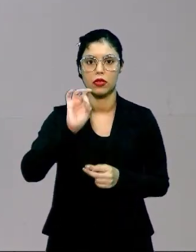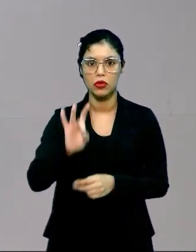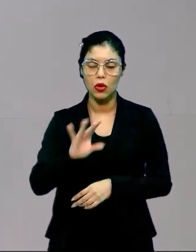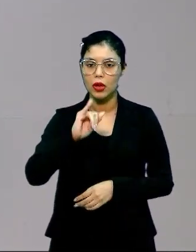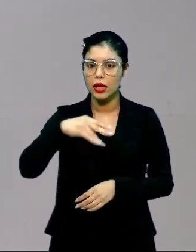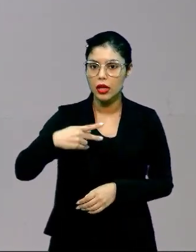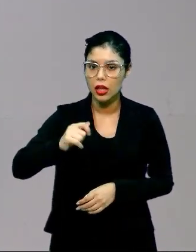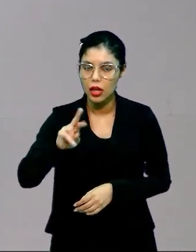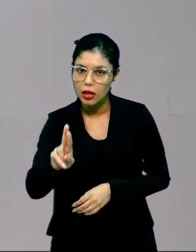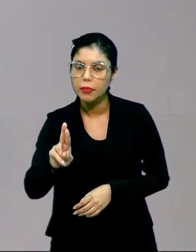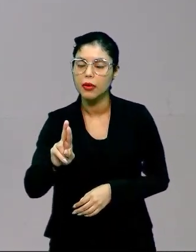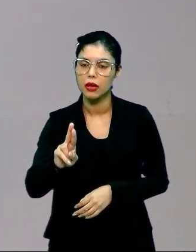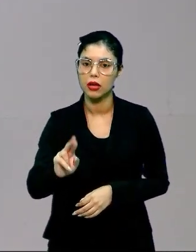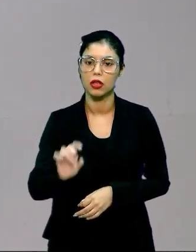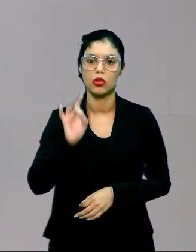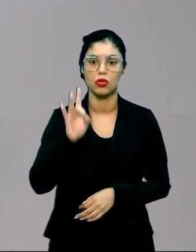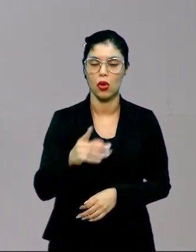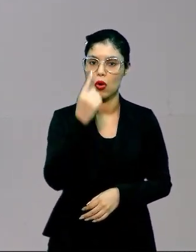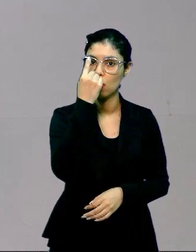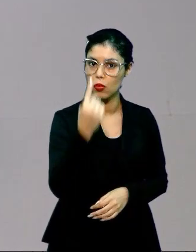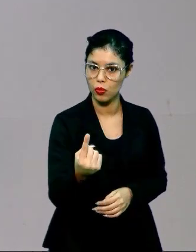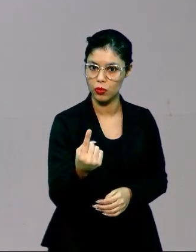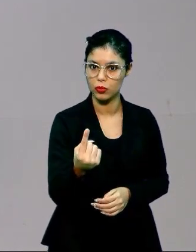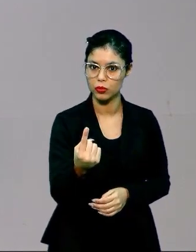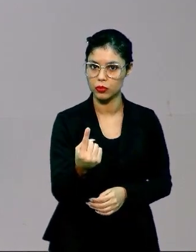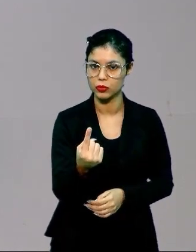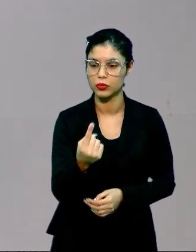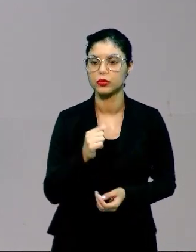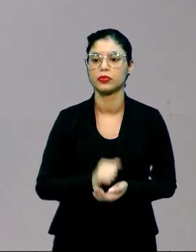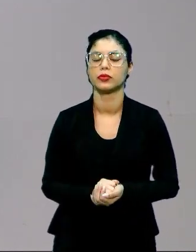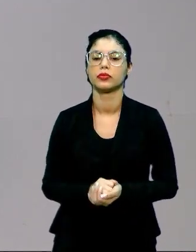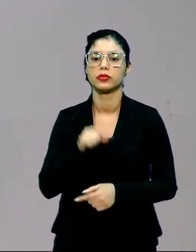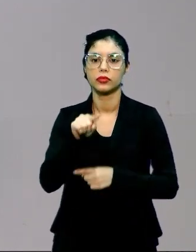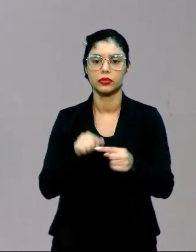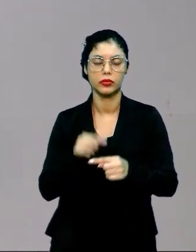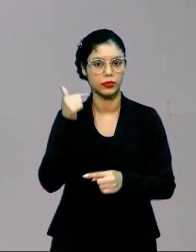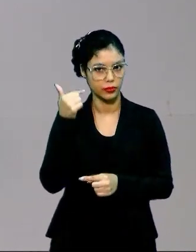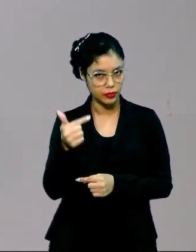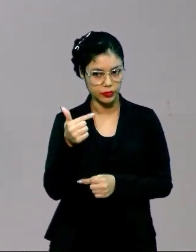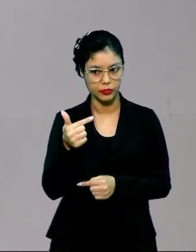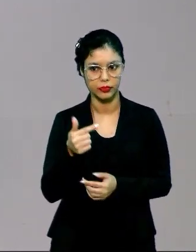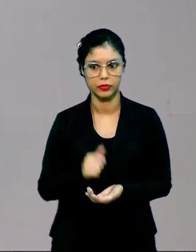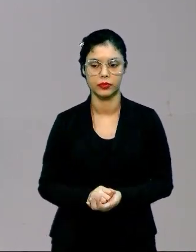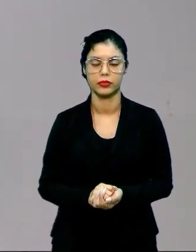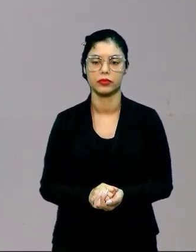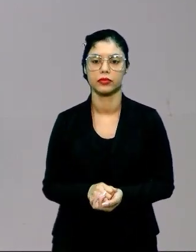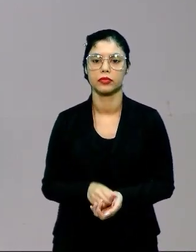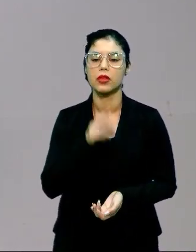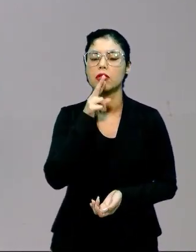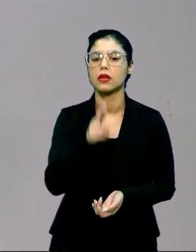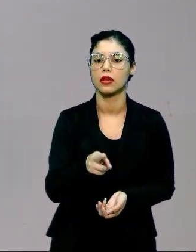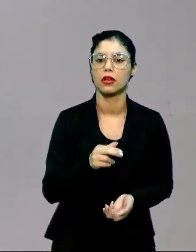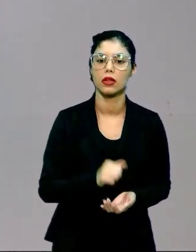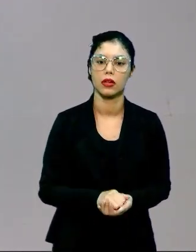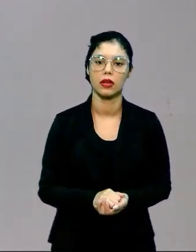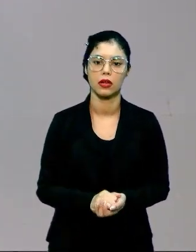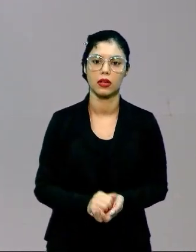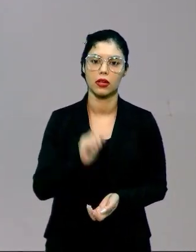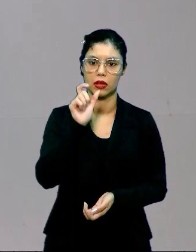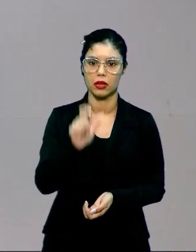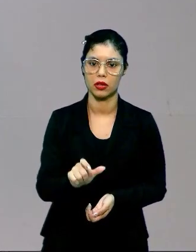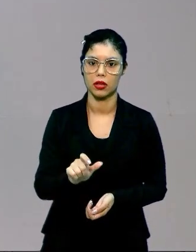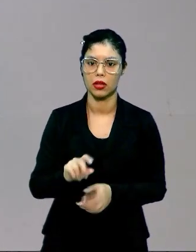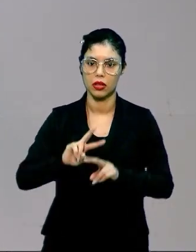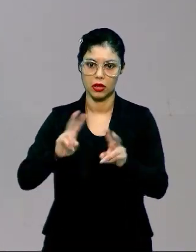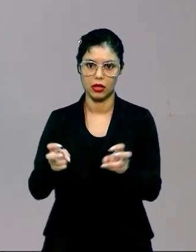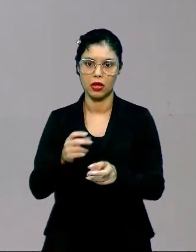número ímpar de termos, você acrescenta mais 1, divide por 2, tá? E o resultado disso equivale ao